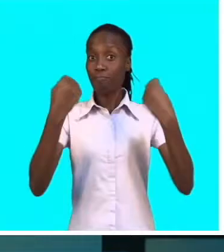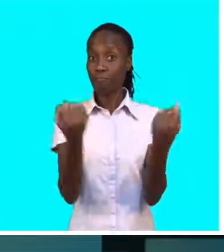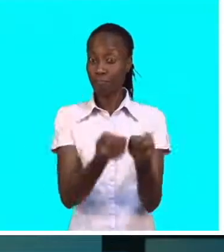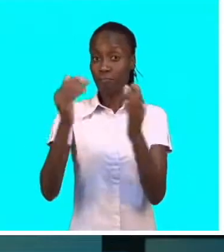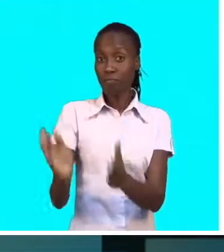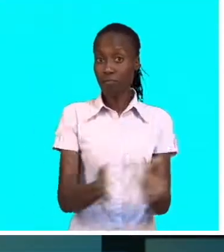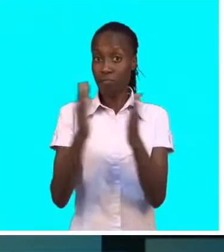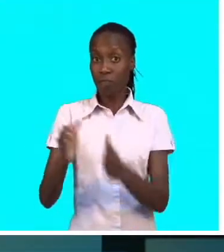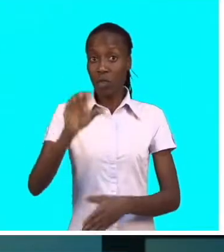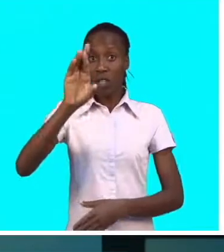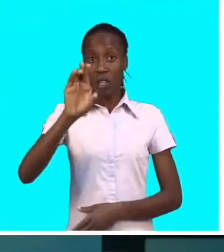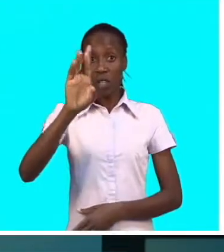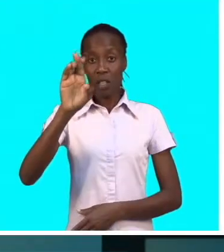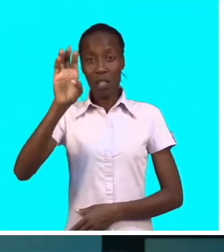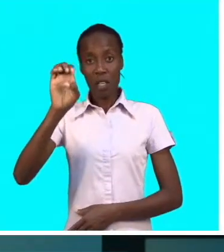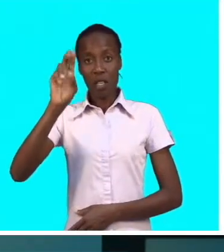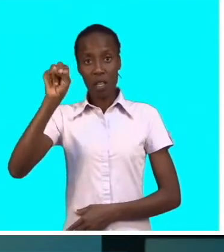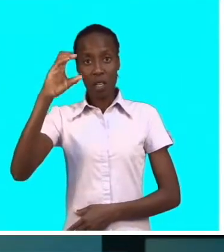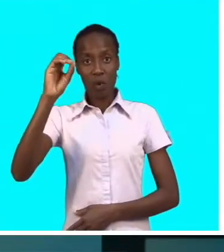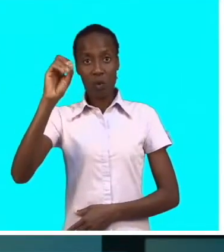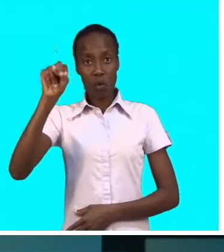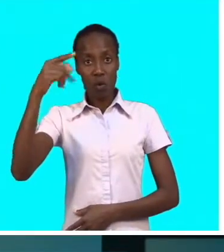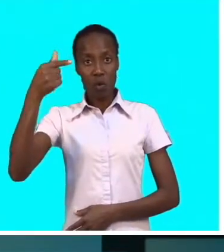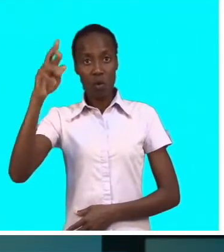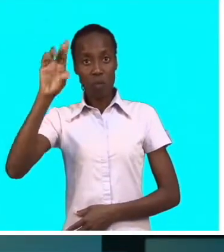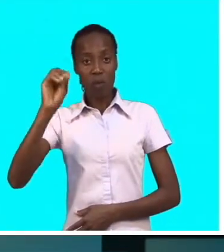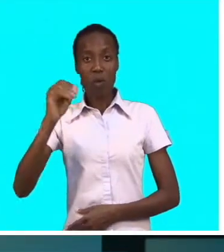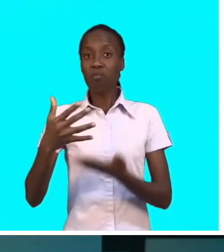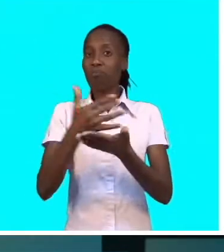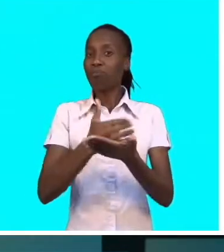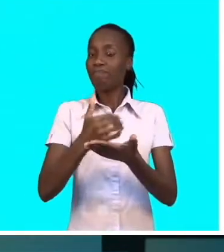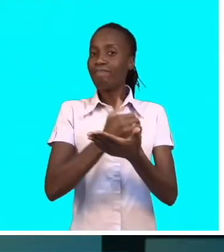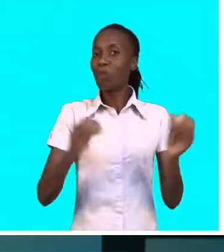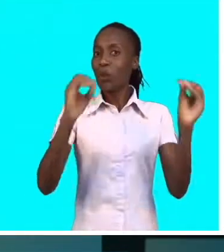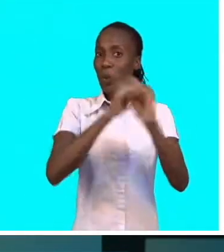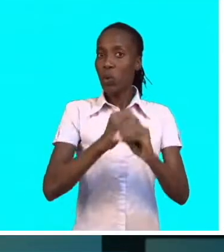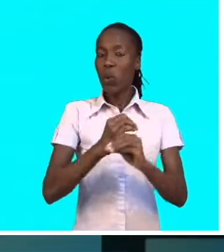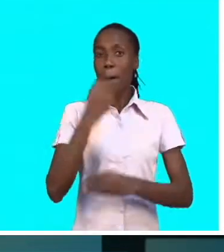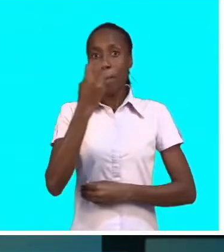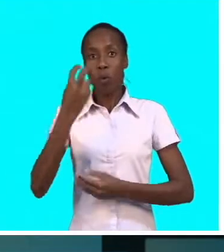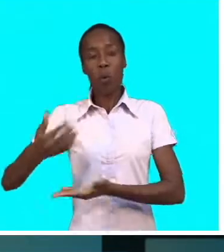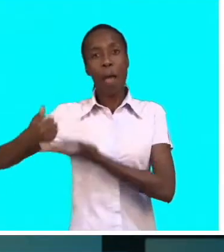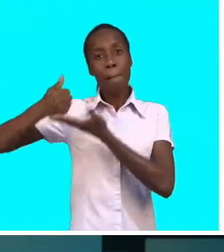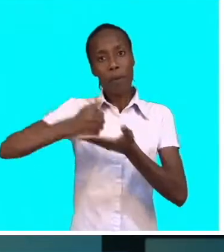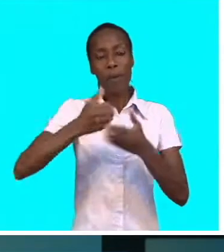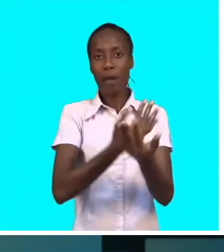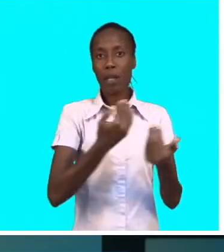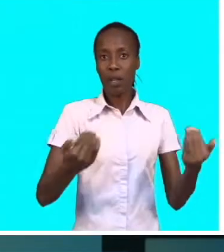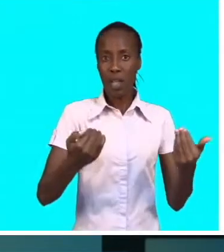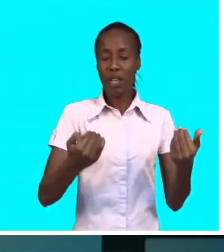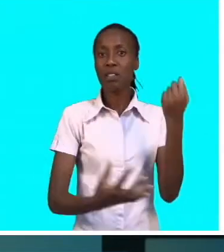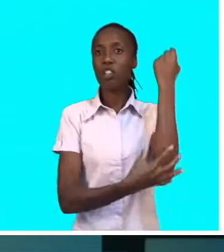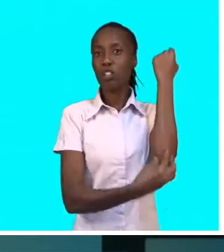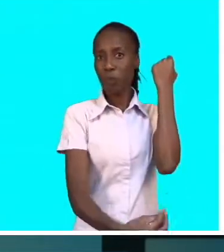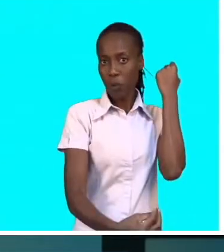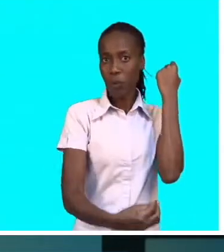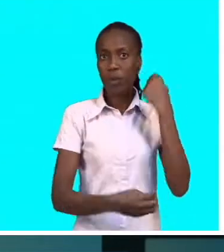organizado pela Reencontro, uma organização sem fins lucrativos, que procura apoiar as crianças